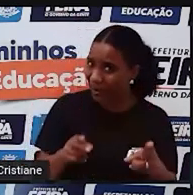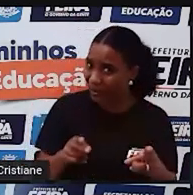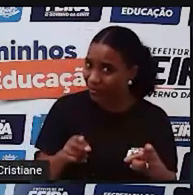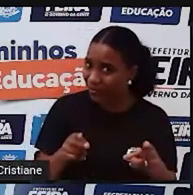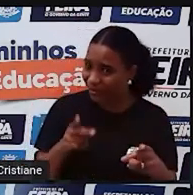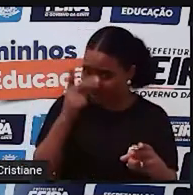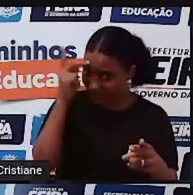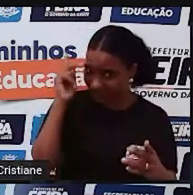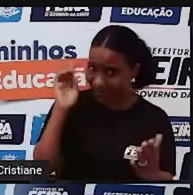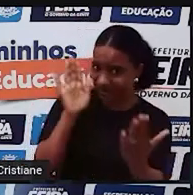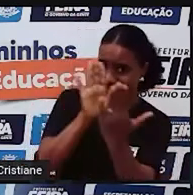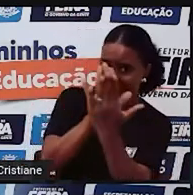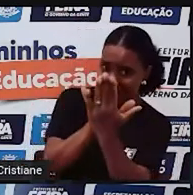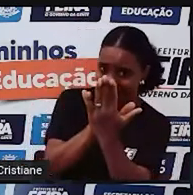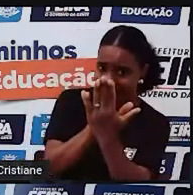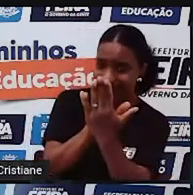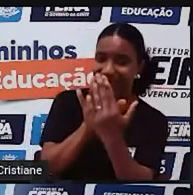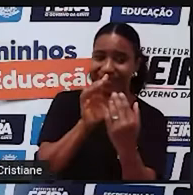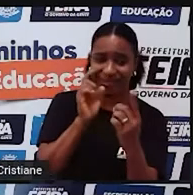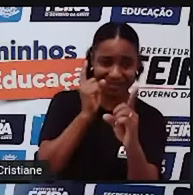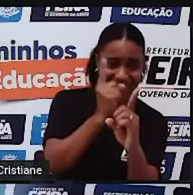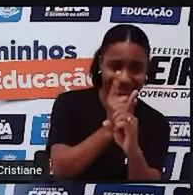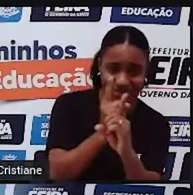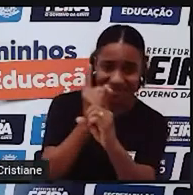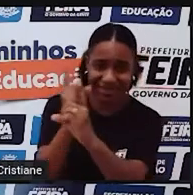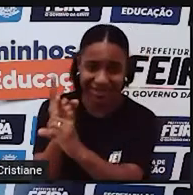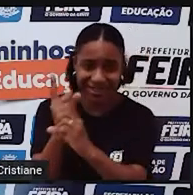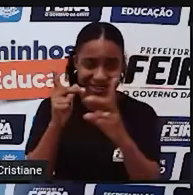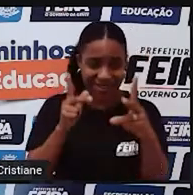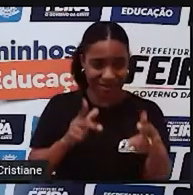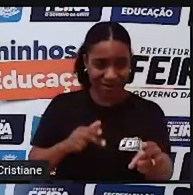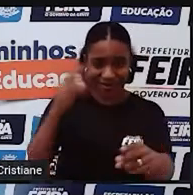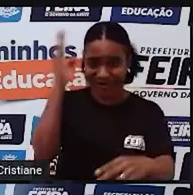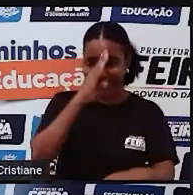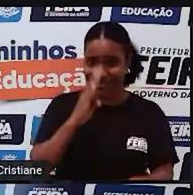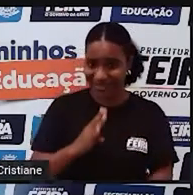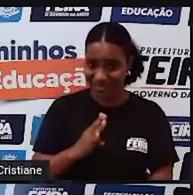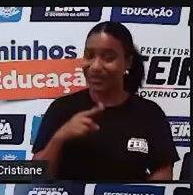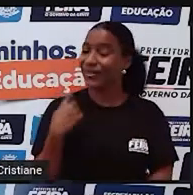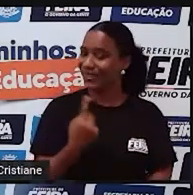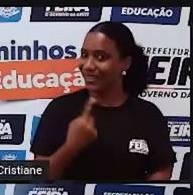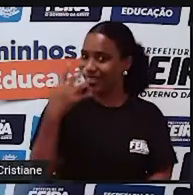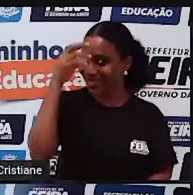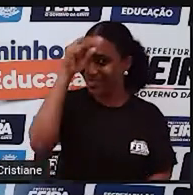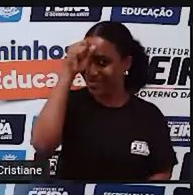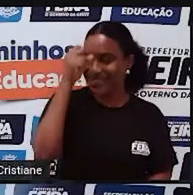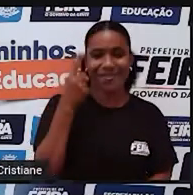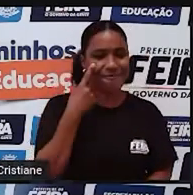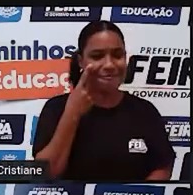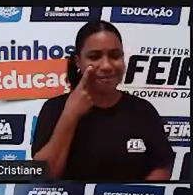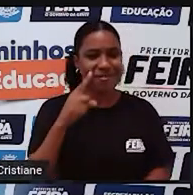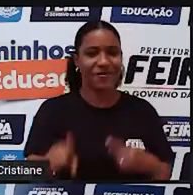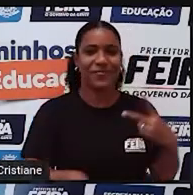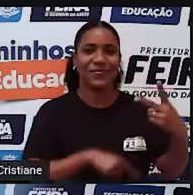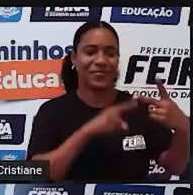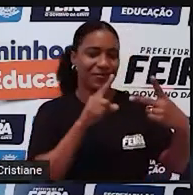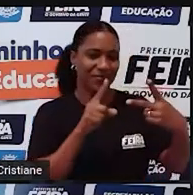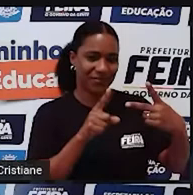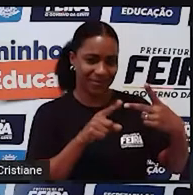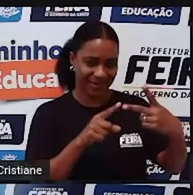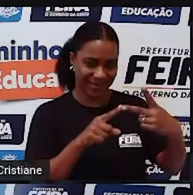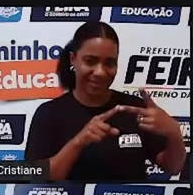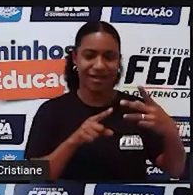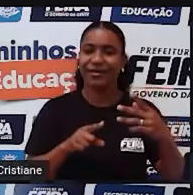mesma maneira como a gente se cumprimenta aqui no Brasil? Já já vamos conferir. What greetings are typical in